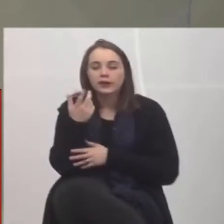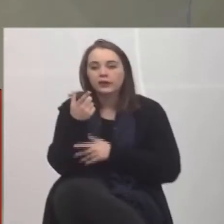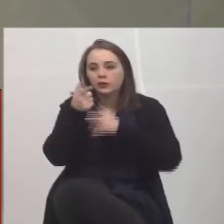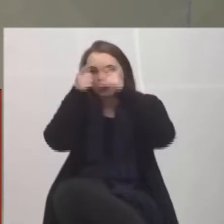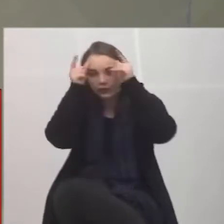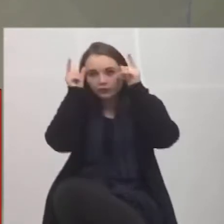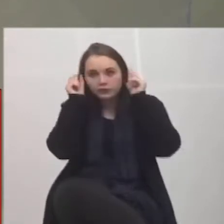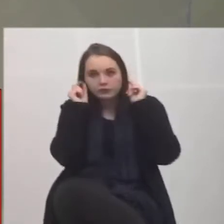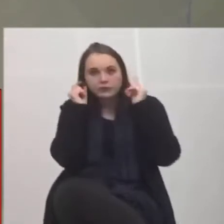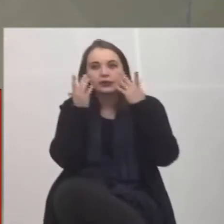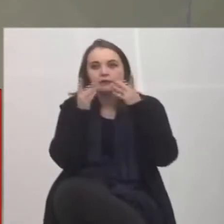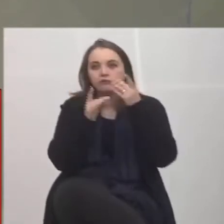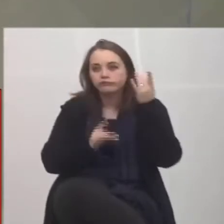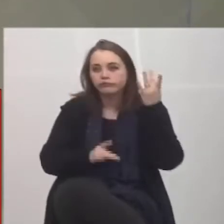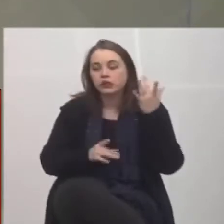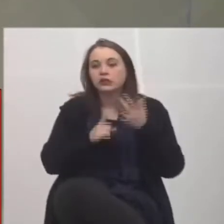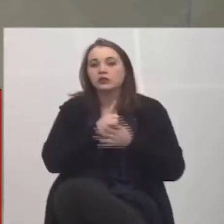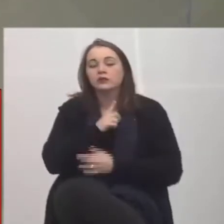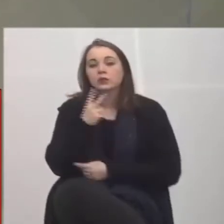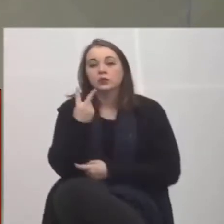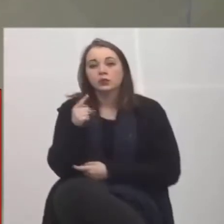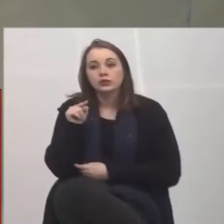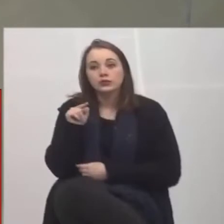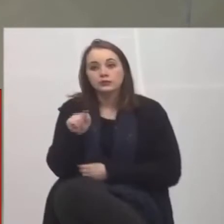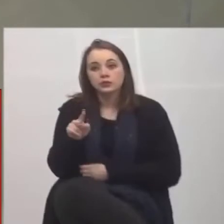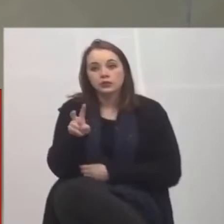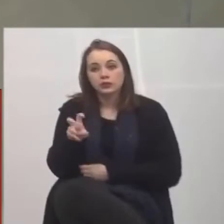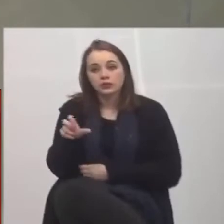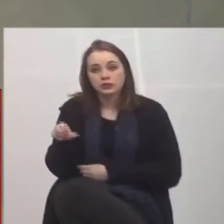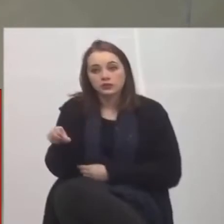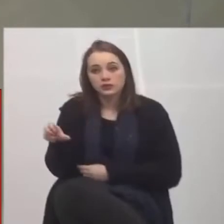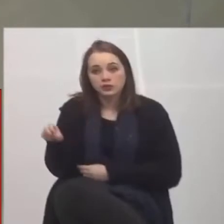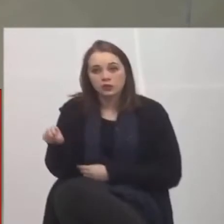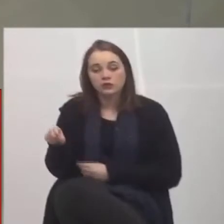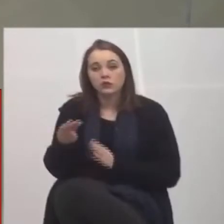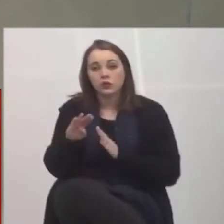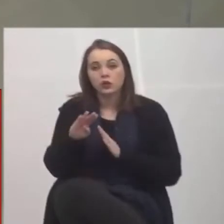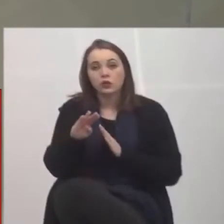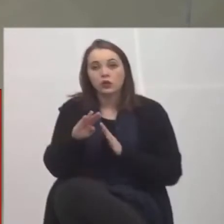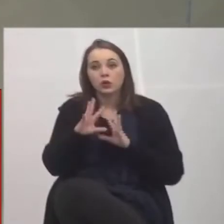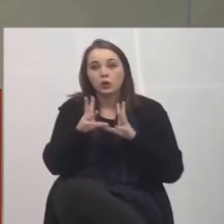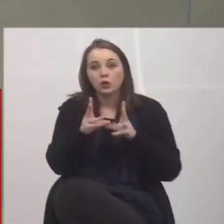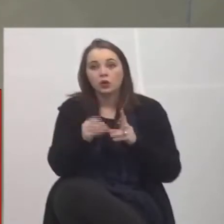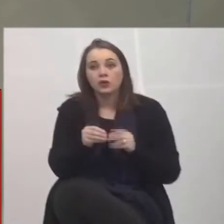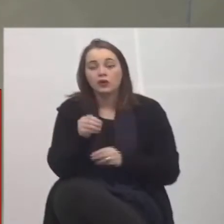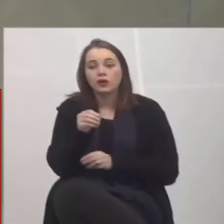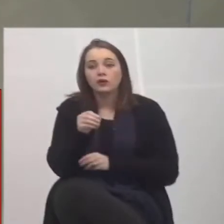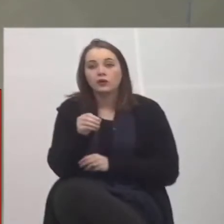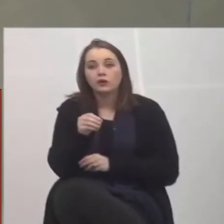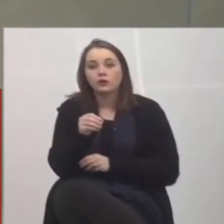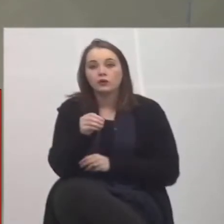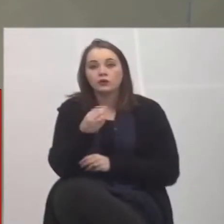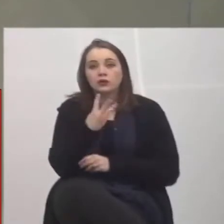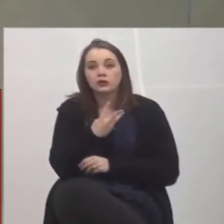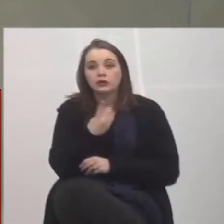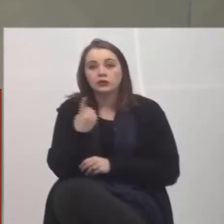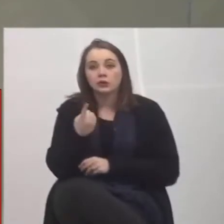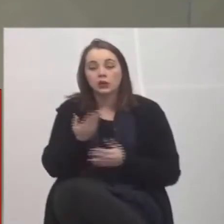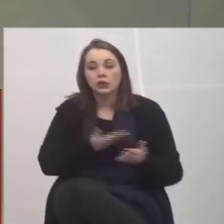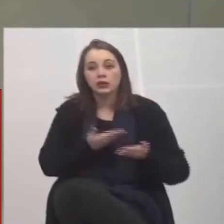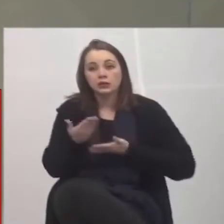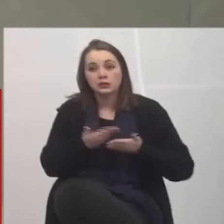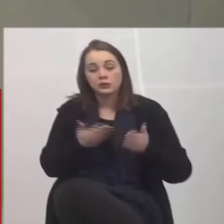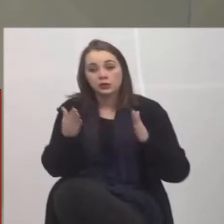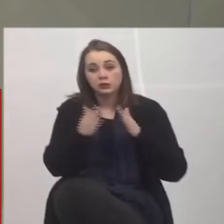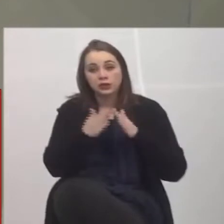enfermeiro, né, foi de 2.599, totalizando cerca de 31 atendimentos domiciliares